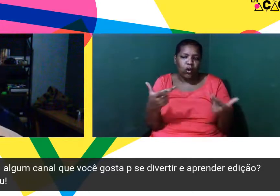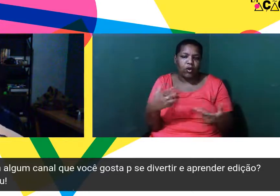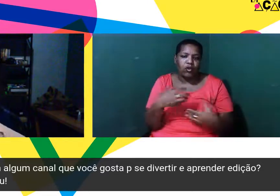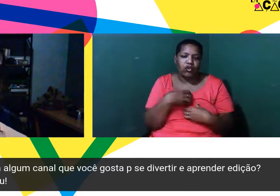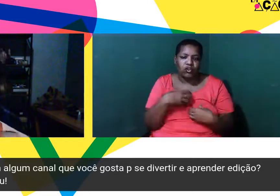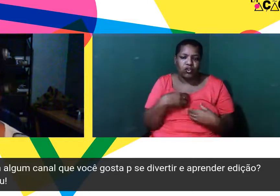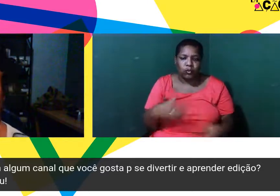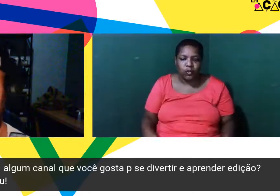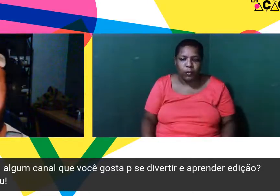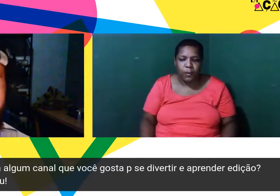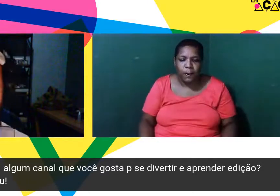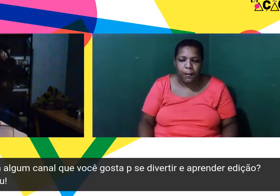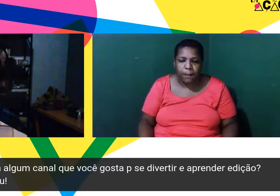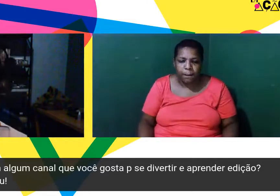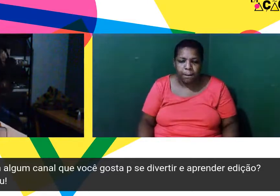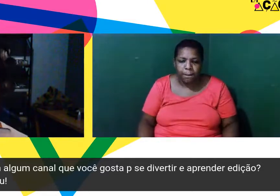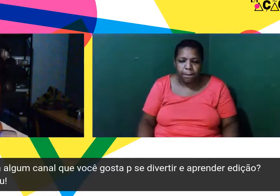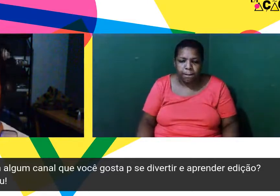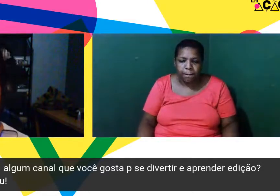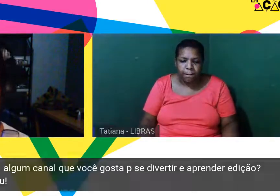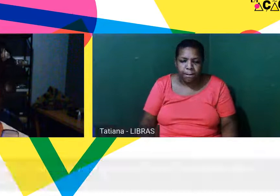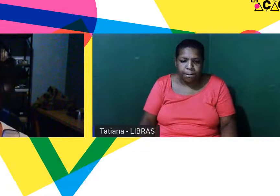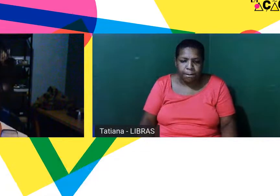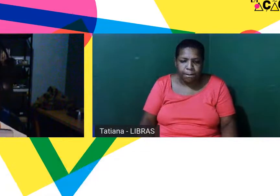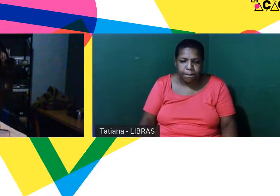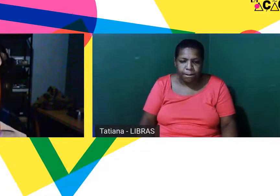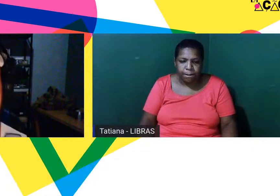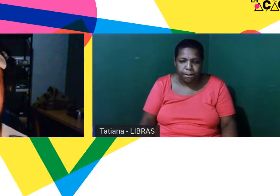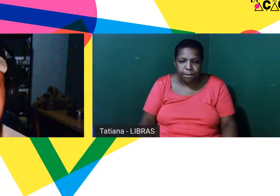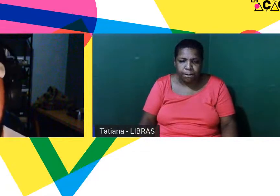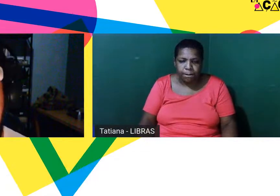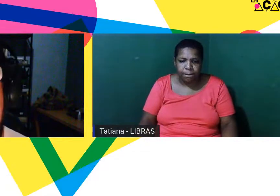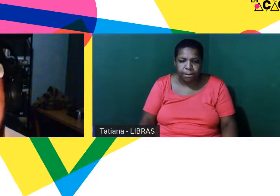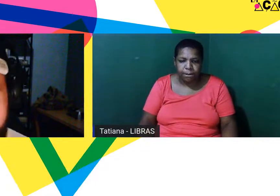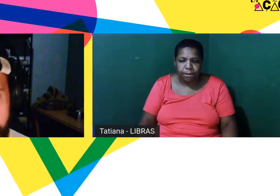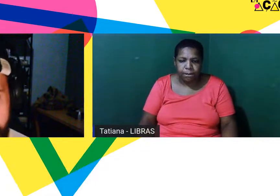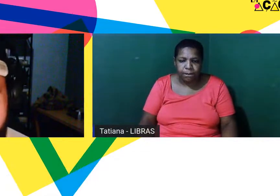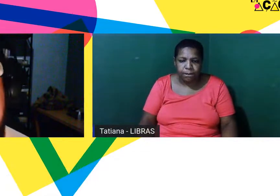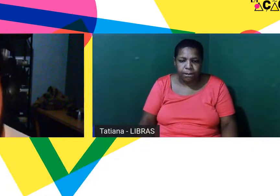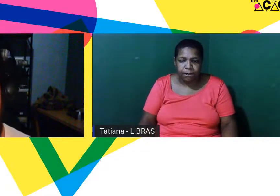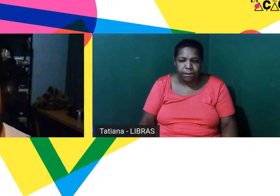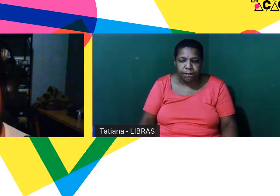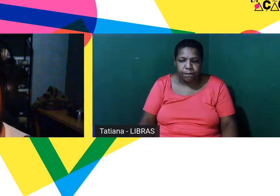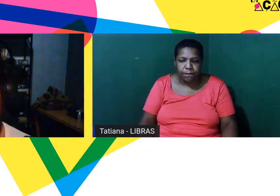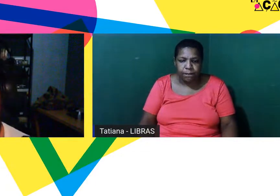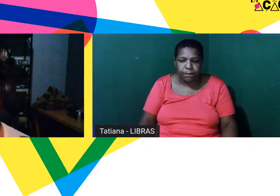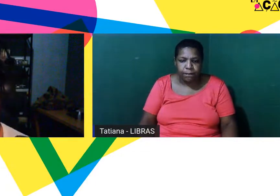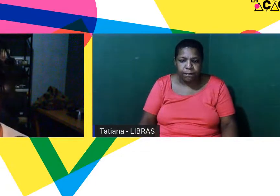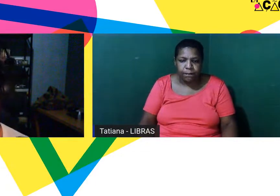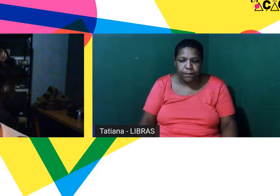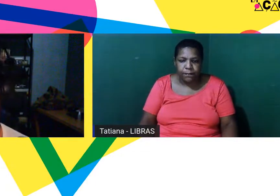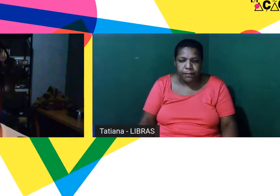tipo e deixa eu botar aqui no YouTube tem comentar para vocês mas algumas lá